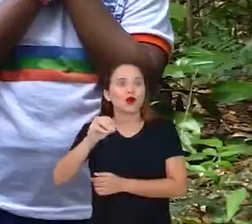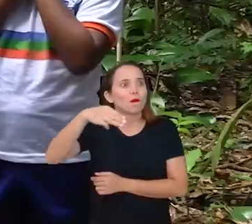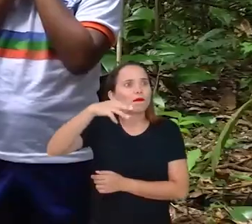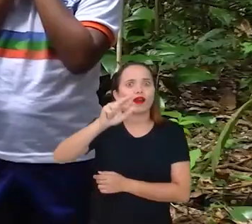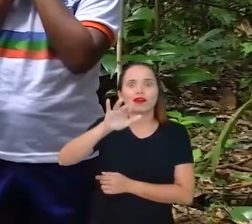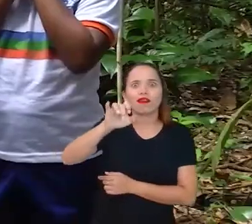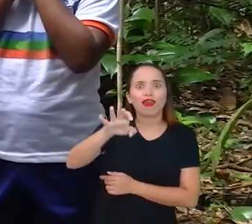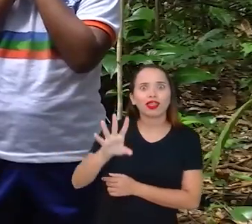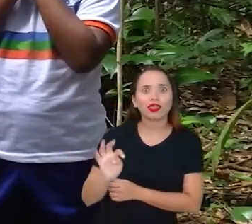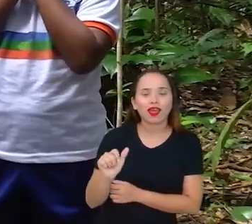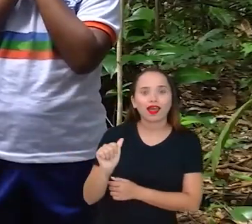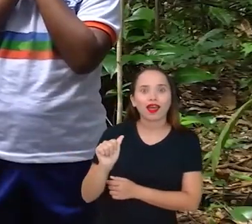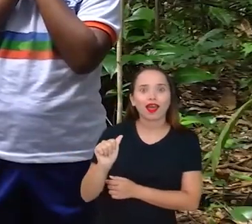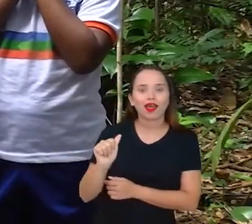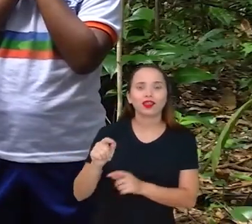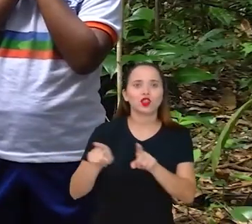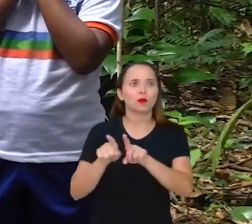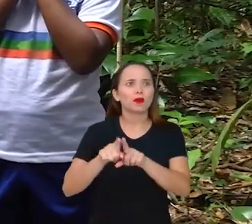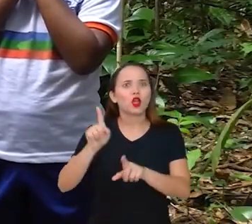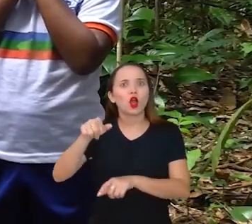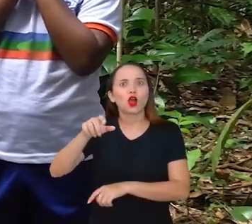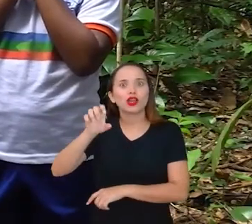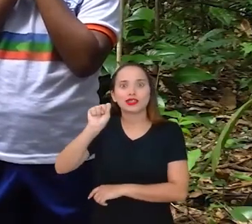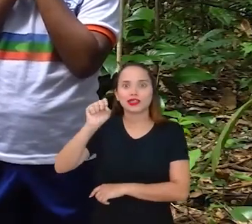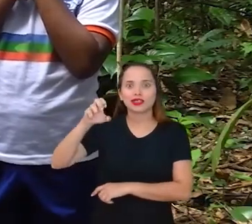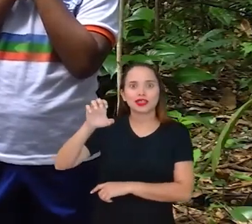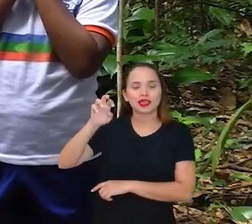Sininho. Olha, a Serafina, a Serafina tá ali.